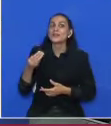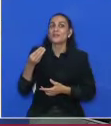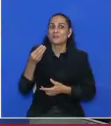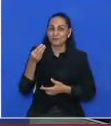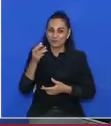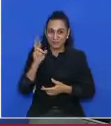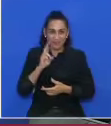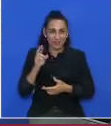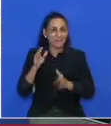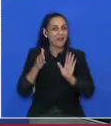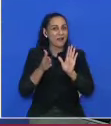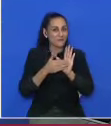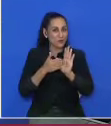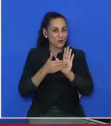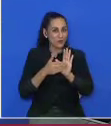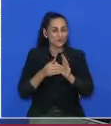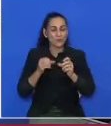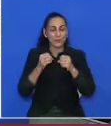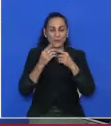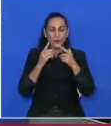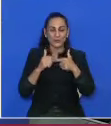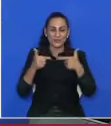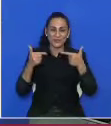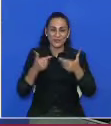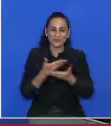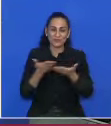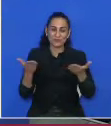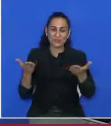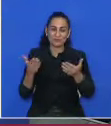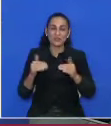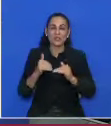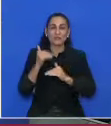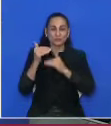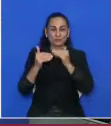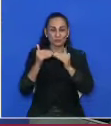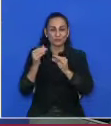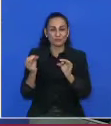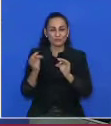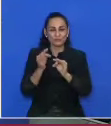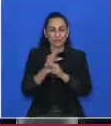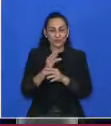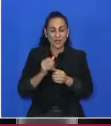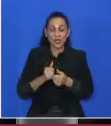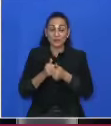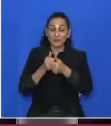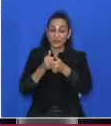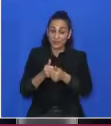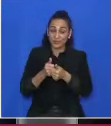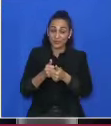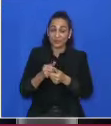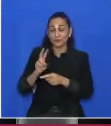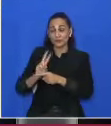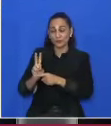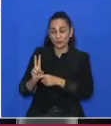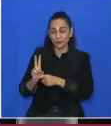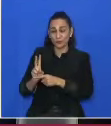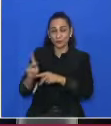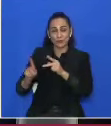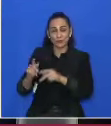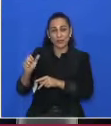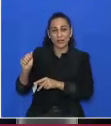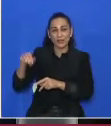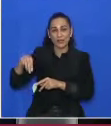R$ 170 milhões. Aposte e boa sorte. Bem, esse procedimento de reabastecimento do Globo, acompanhado por nossos auditores populares, Amanda